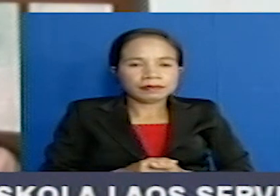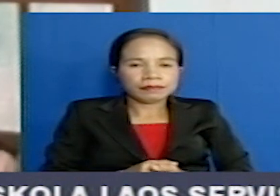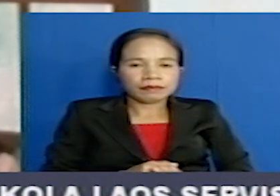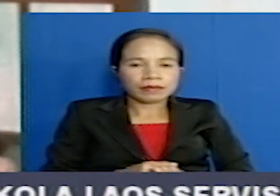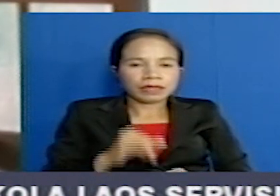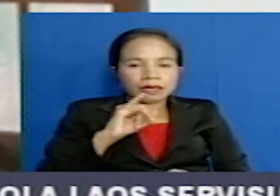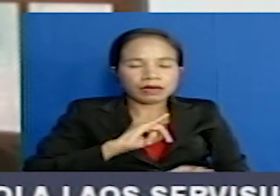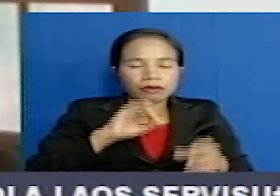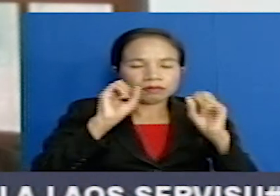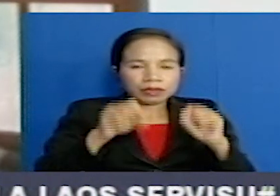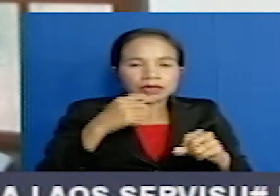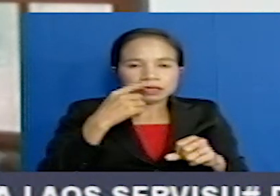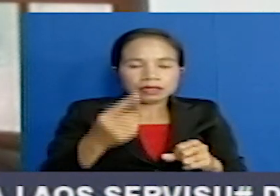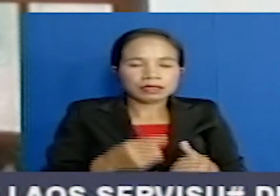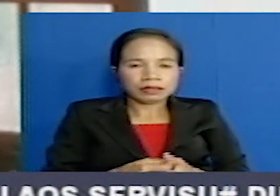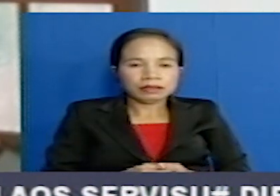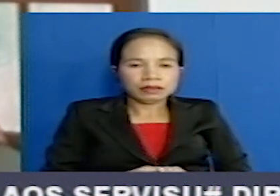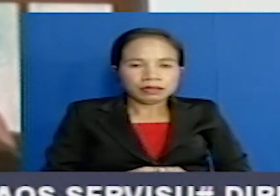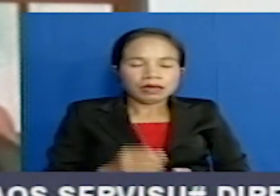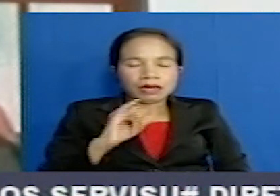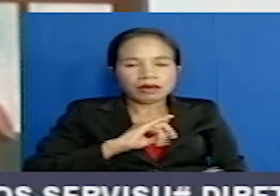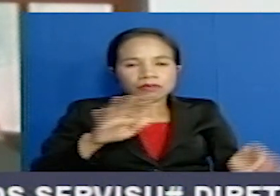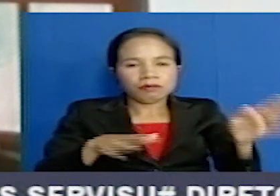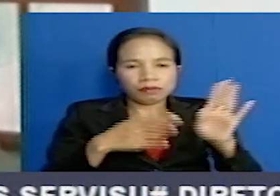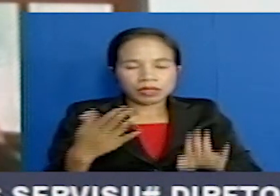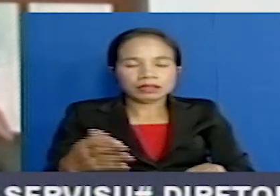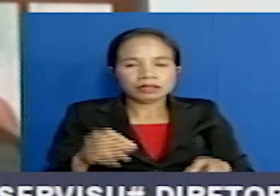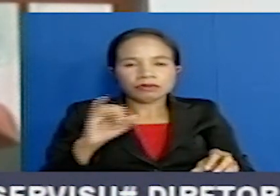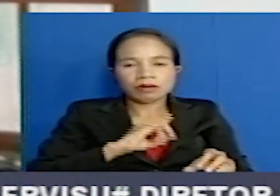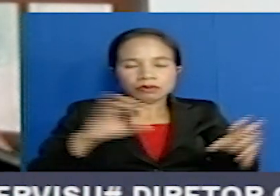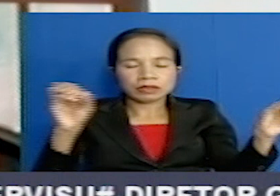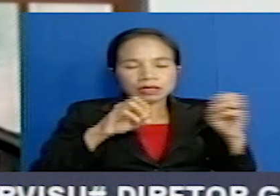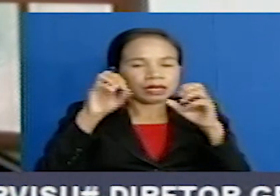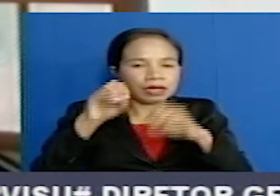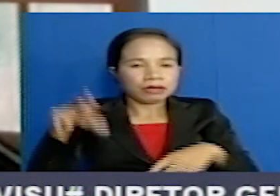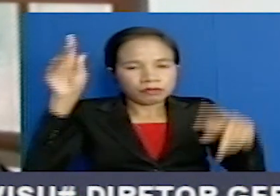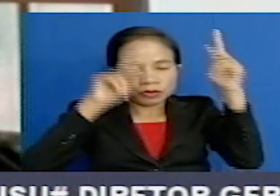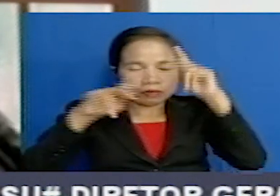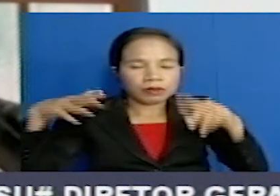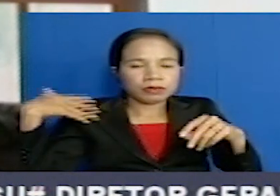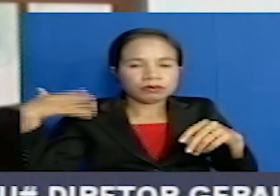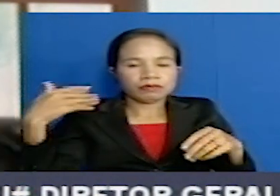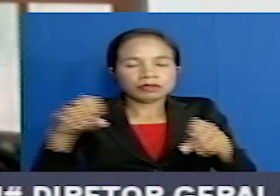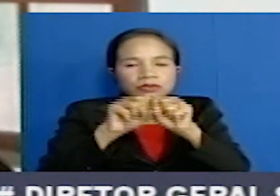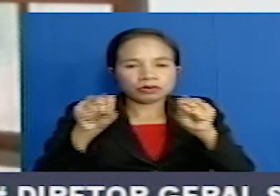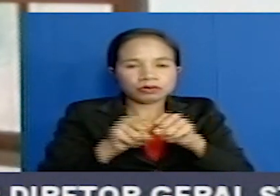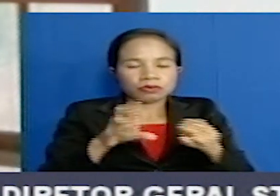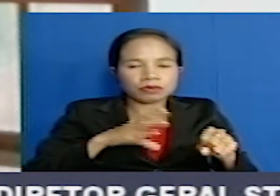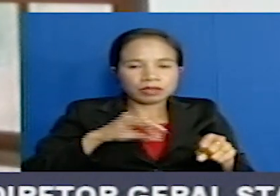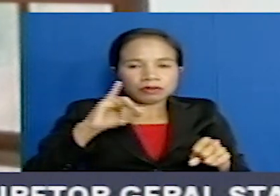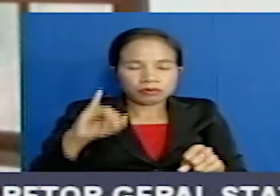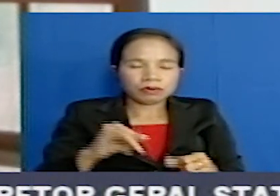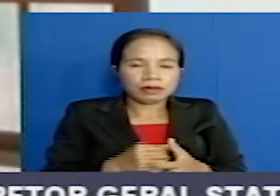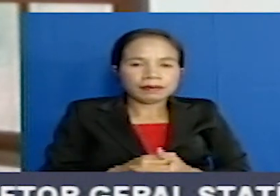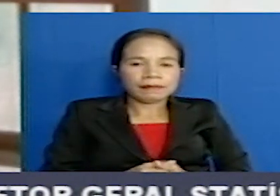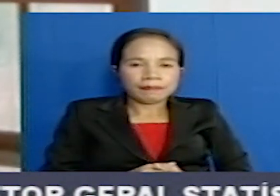hau bele hatete kata hau si hamate no hau si halakon problema juventude se suka ikole aula ten suku selo karlo bela